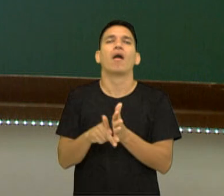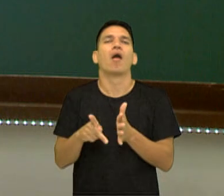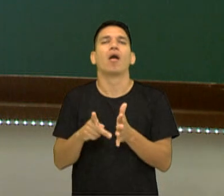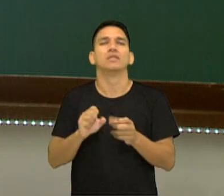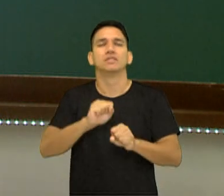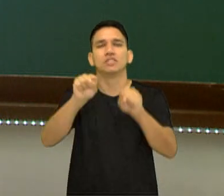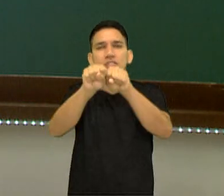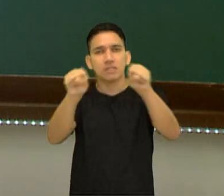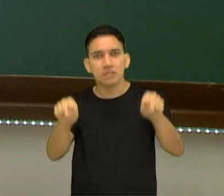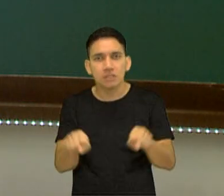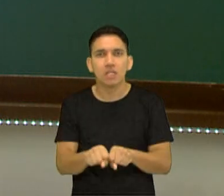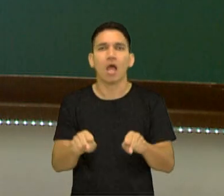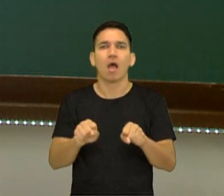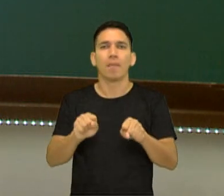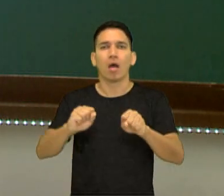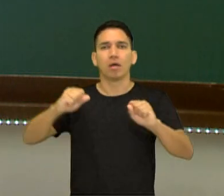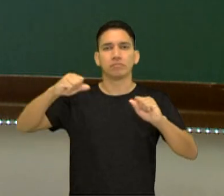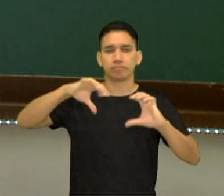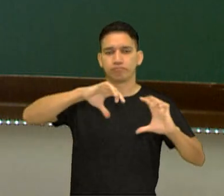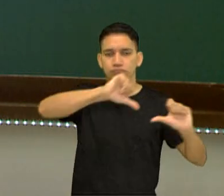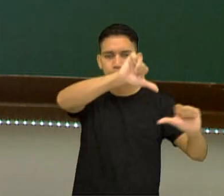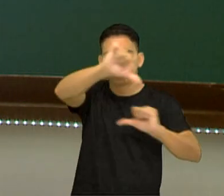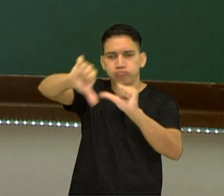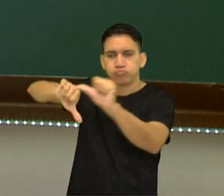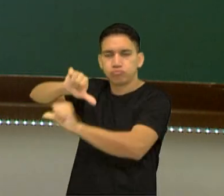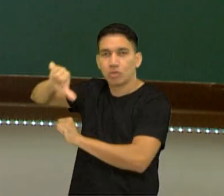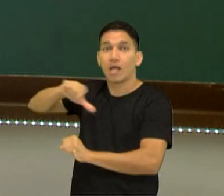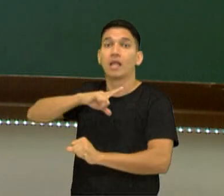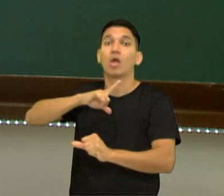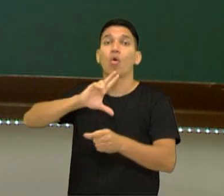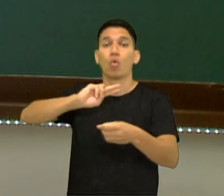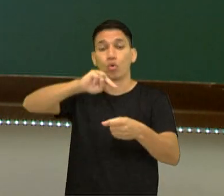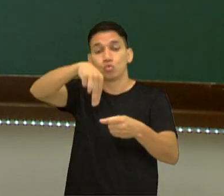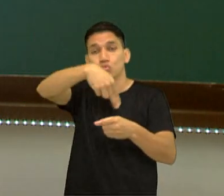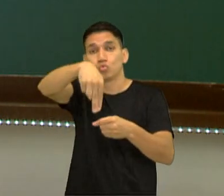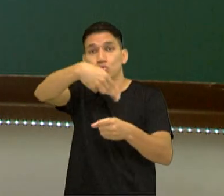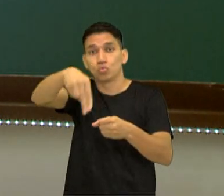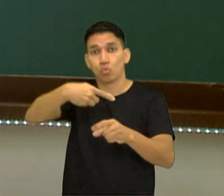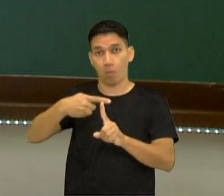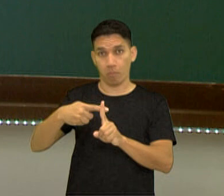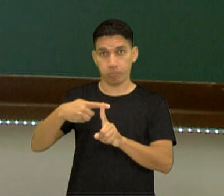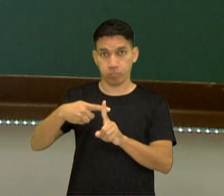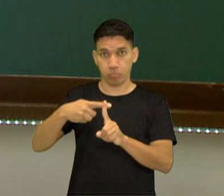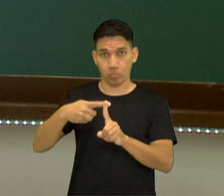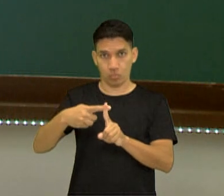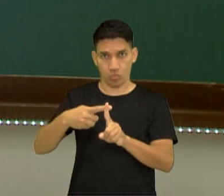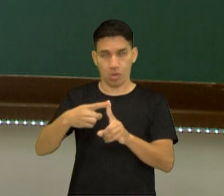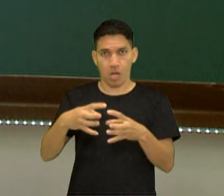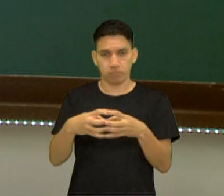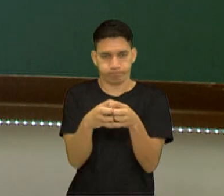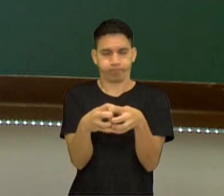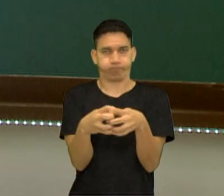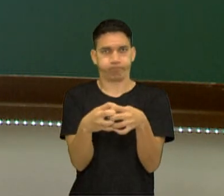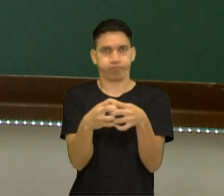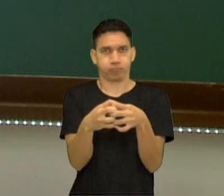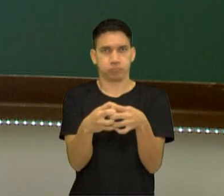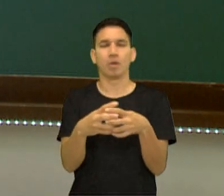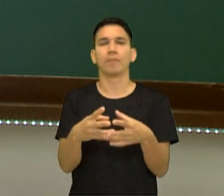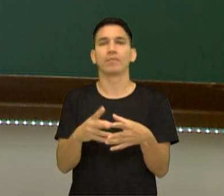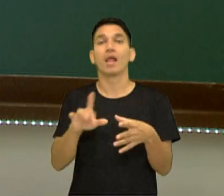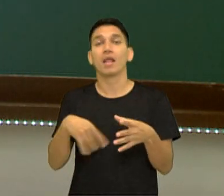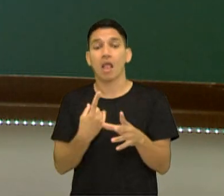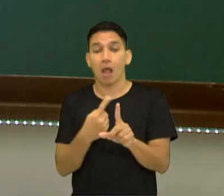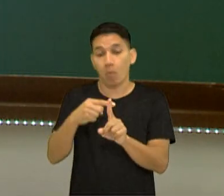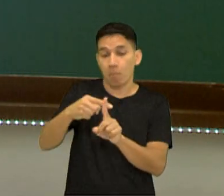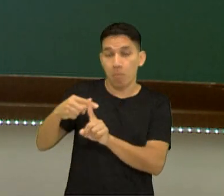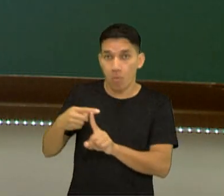modelo, onde a gente tem um núcleo positivo, maciço, ele disse, onde a partícula positiva